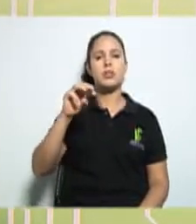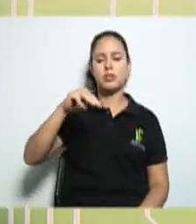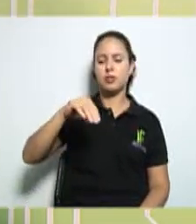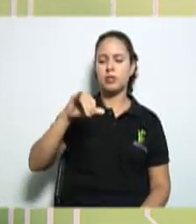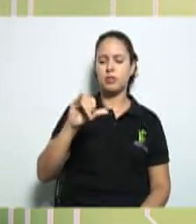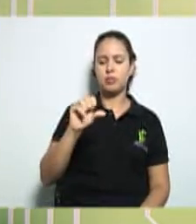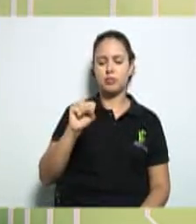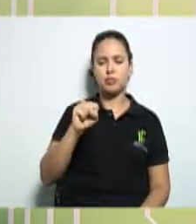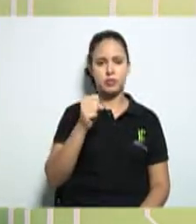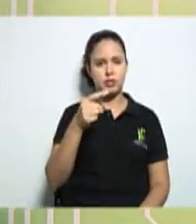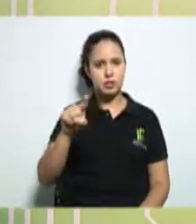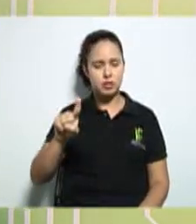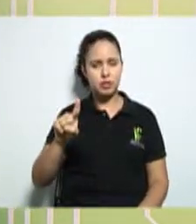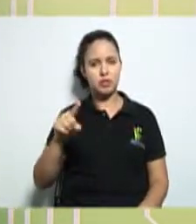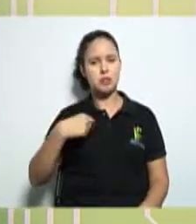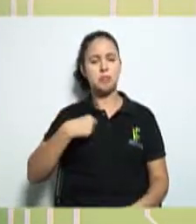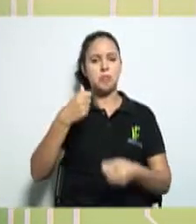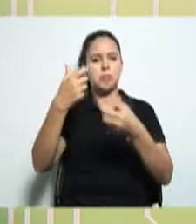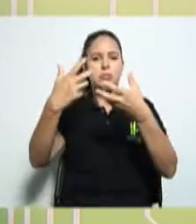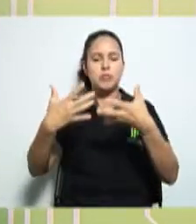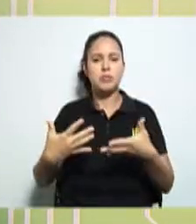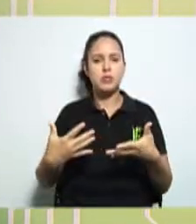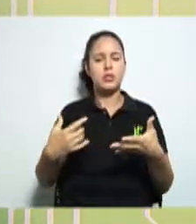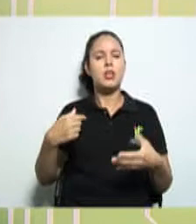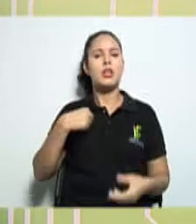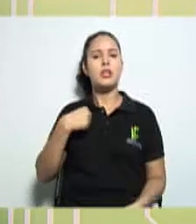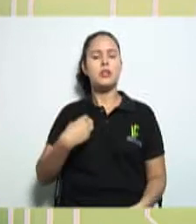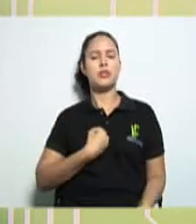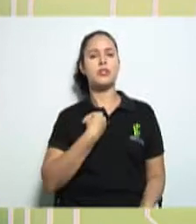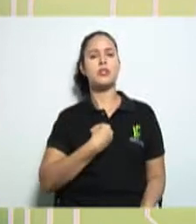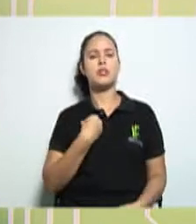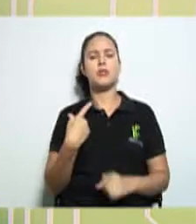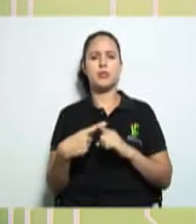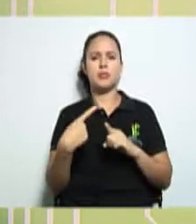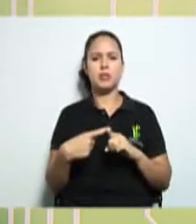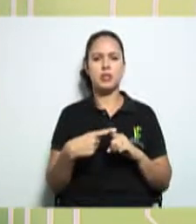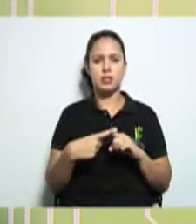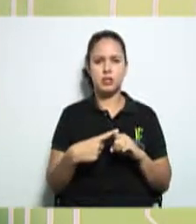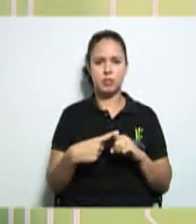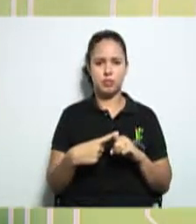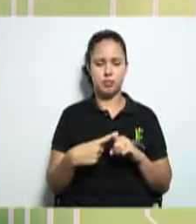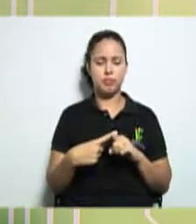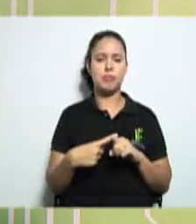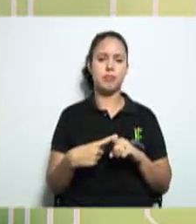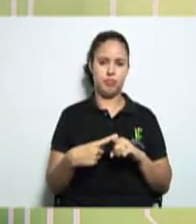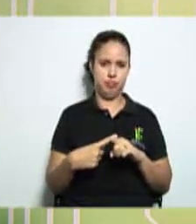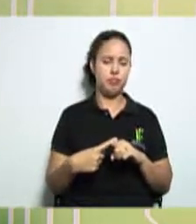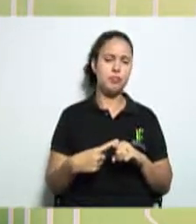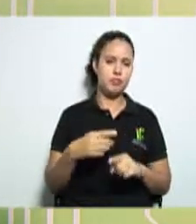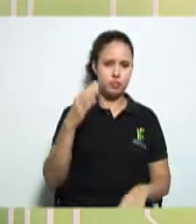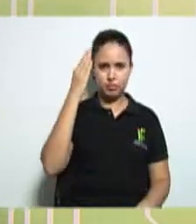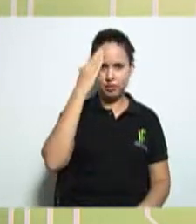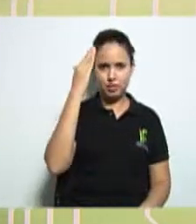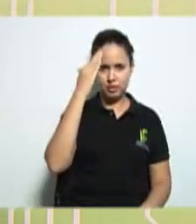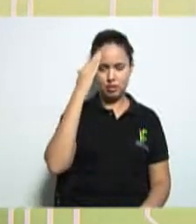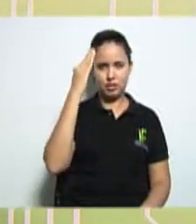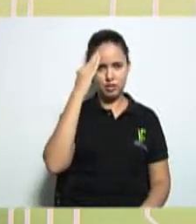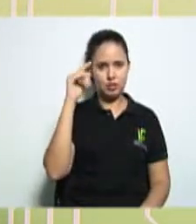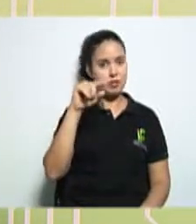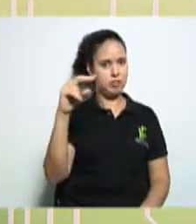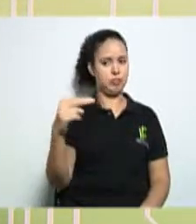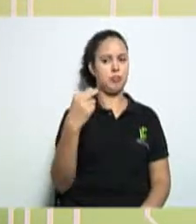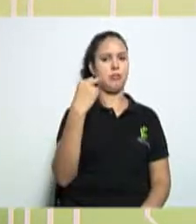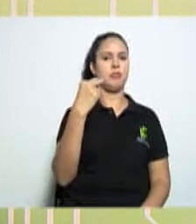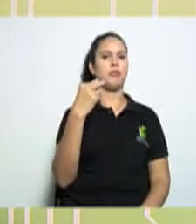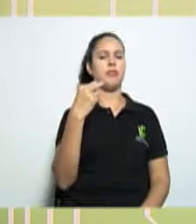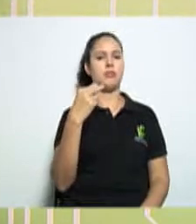expressar a minha razão de ser. Para que eu existo? E aí eu sei que tem uns que já olharam para mim com a cara